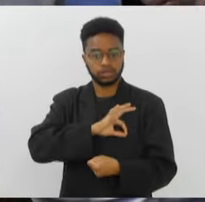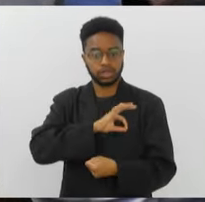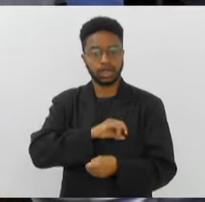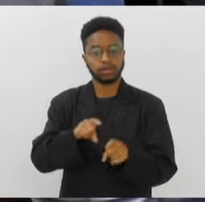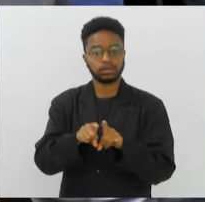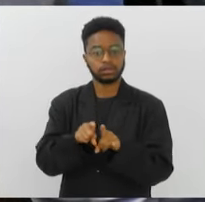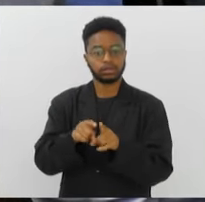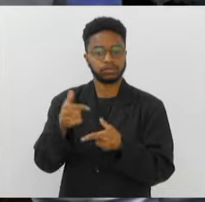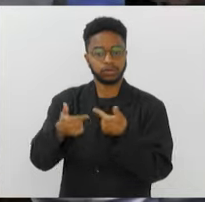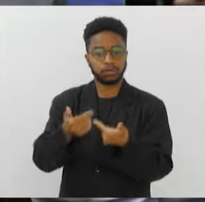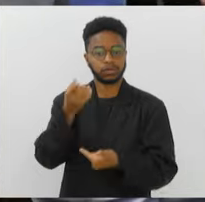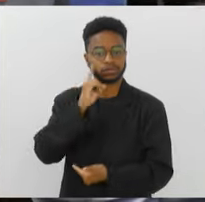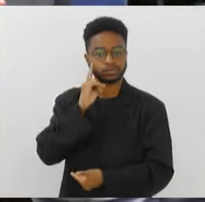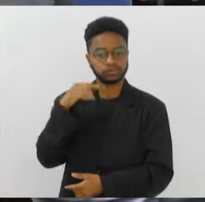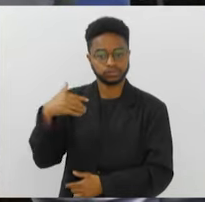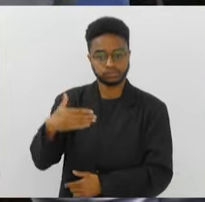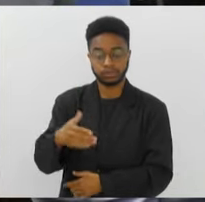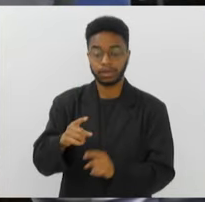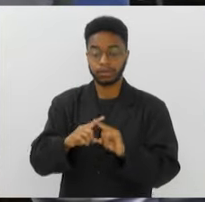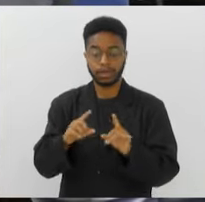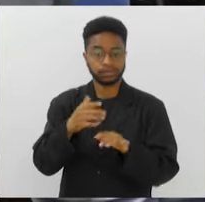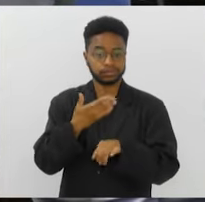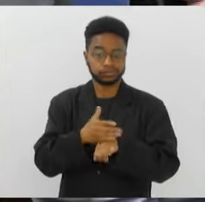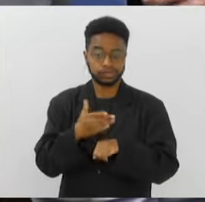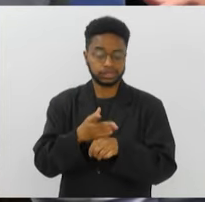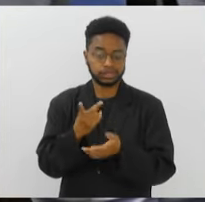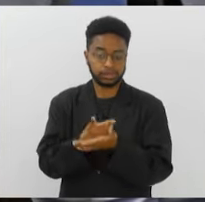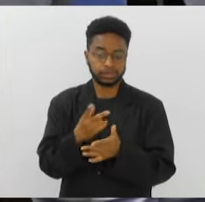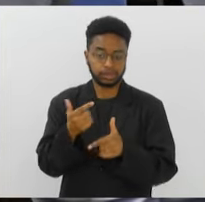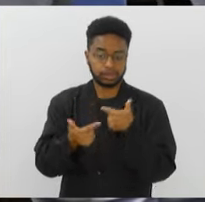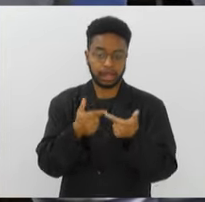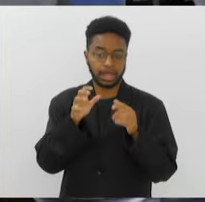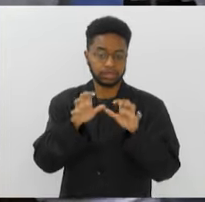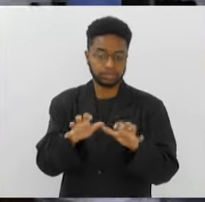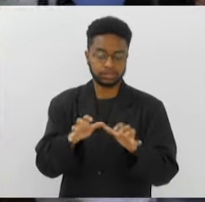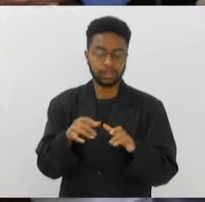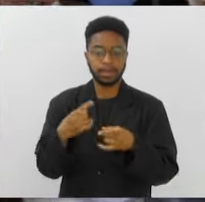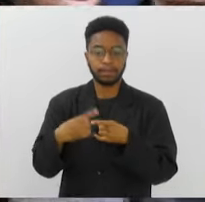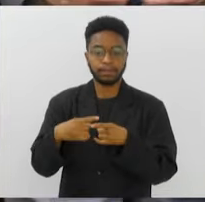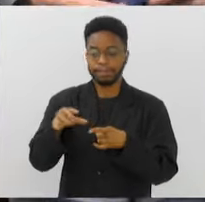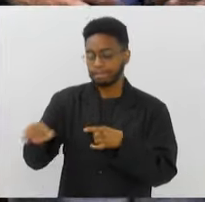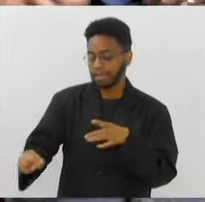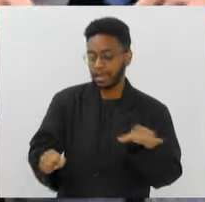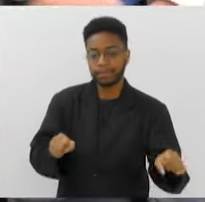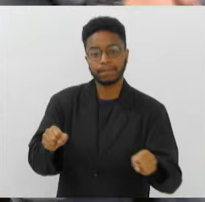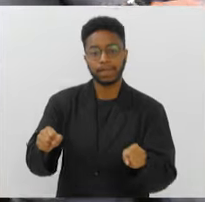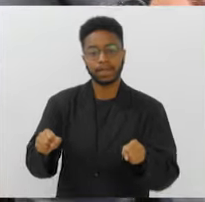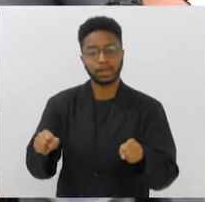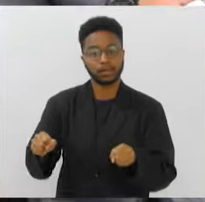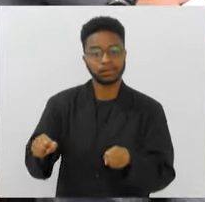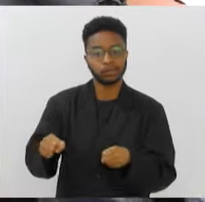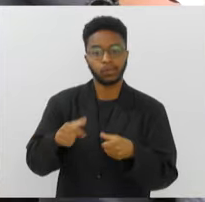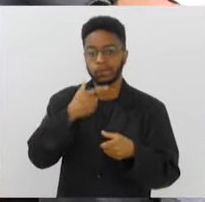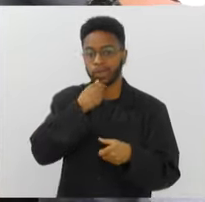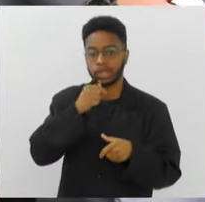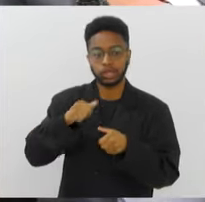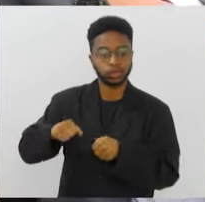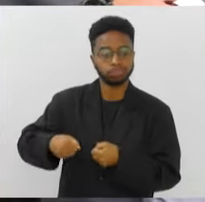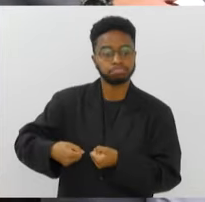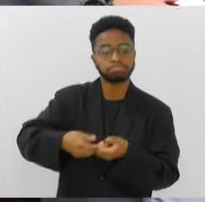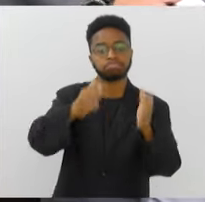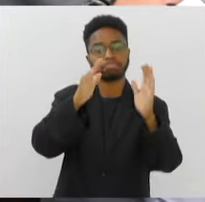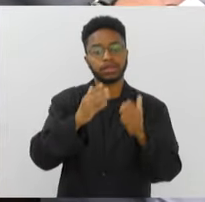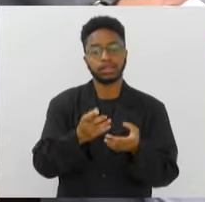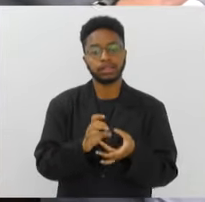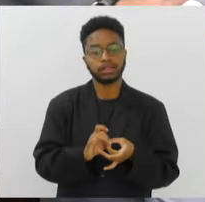Mas é a prática do Eduardo Paes, né? Pegar os meninos, botar embaixo dos seus braços e dar liberdade para fazer o